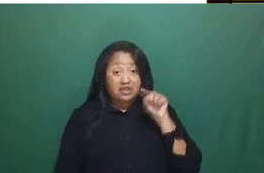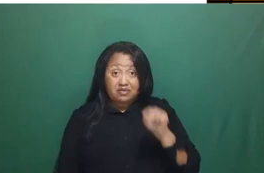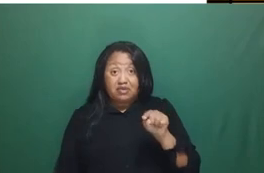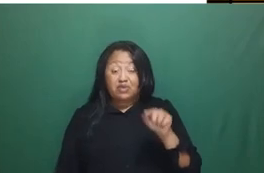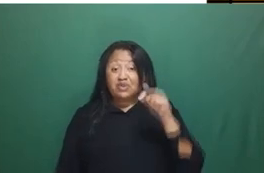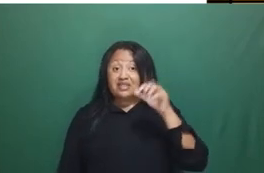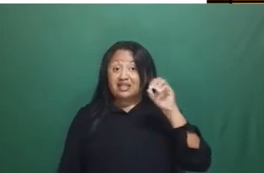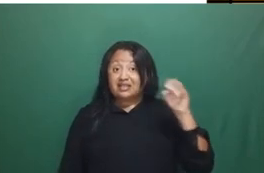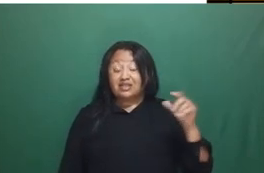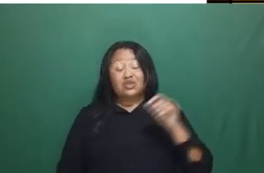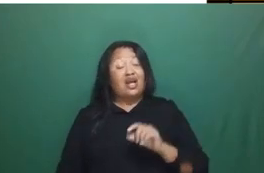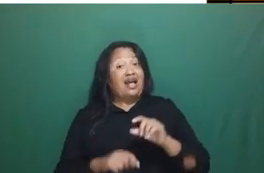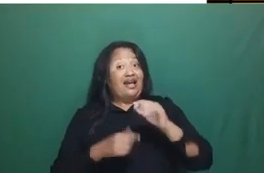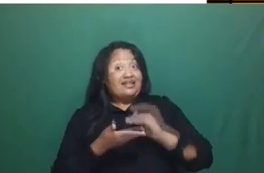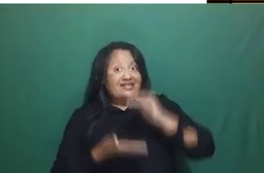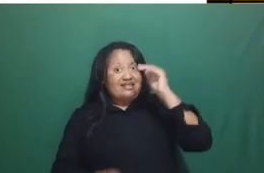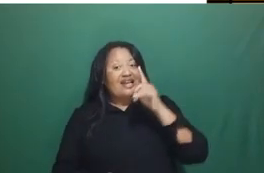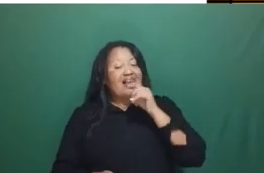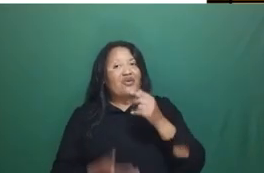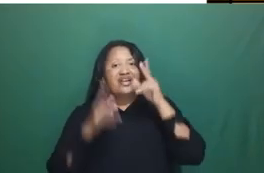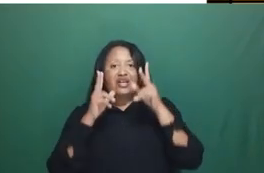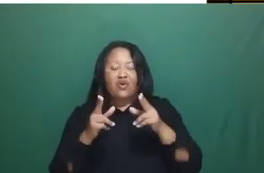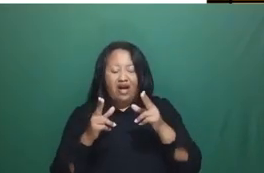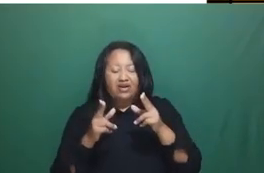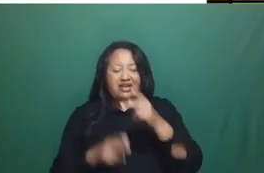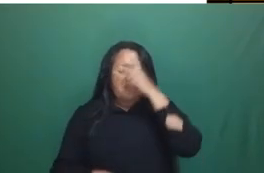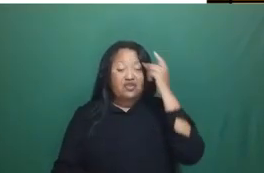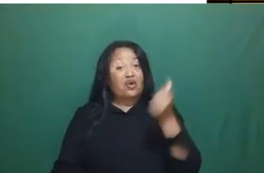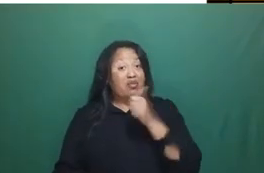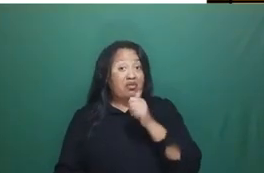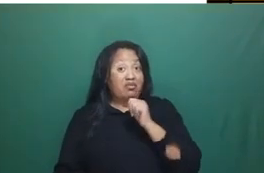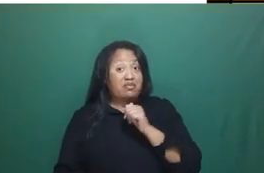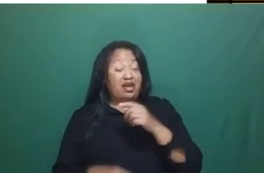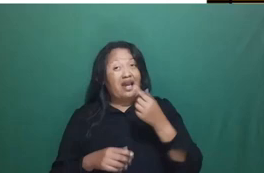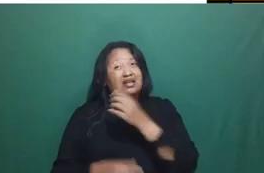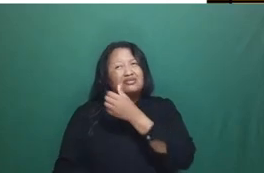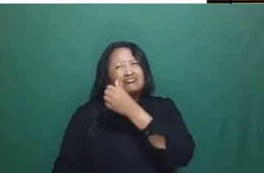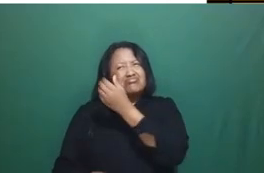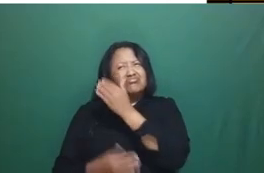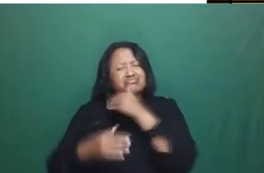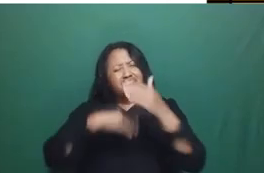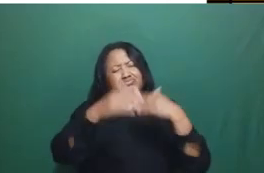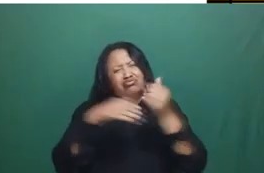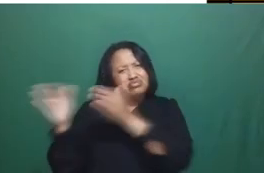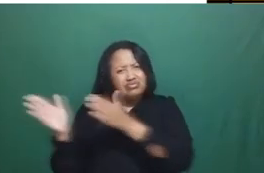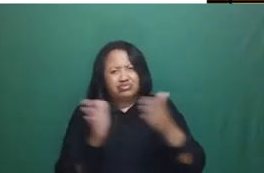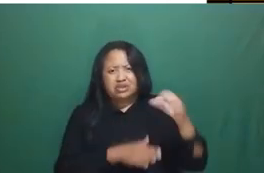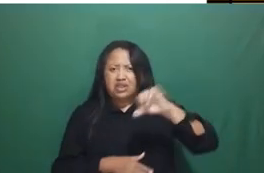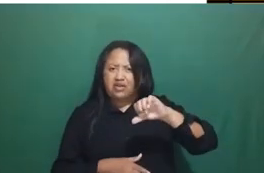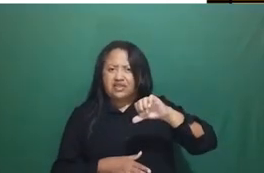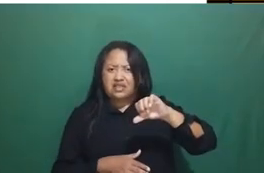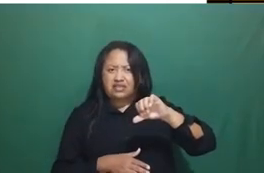a mesma quantidade que uma pessoa beberia durante 900 dias de sua vida que foi desenhada cortada